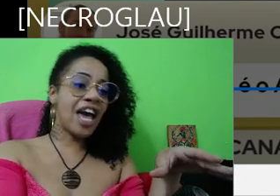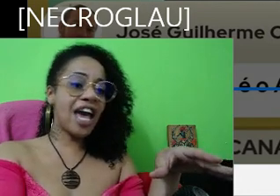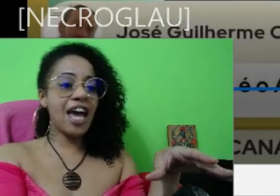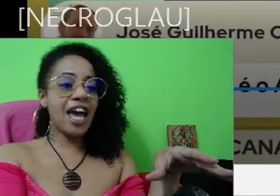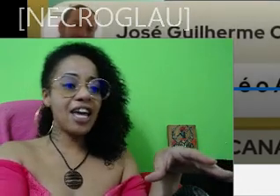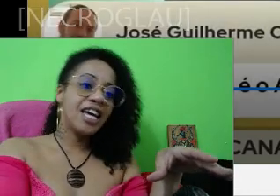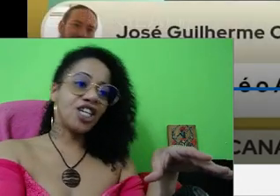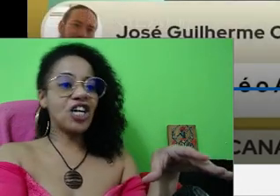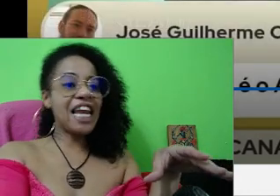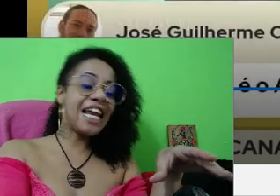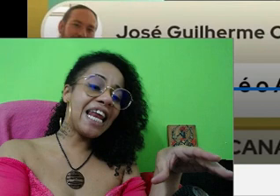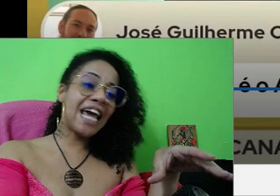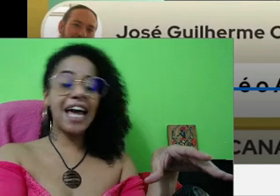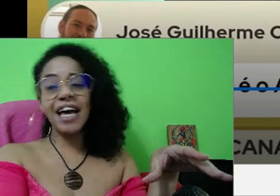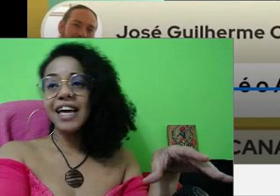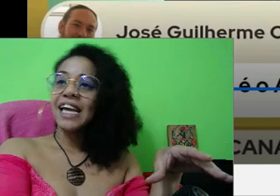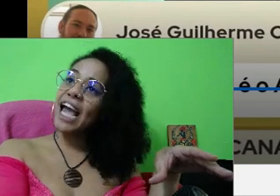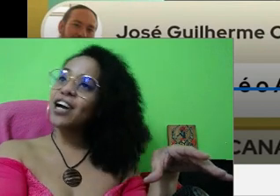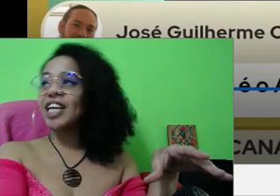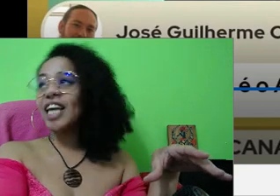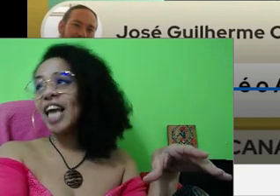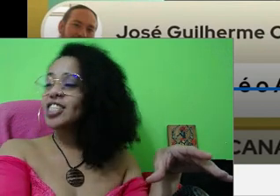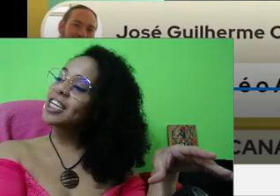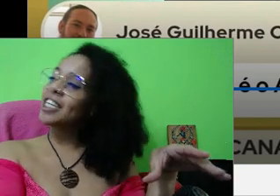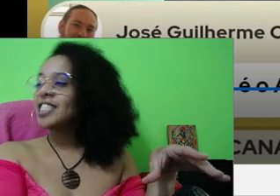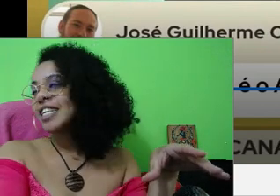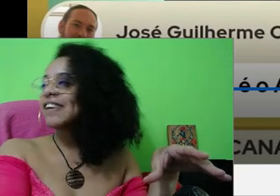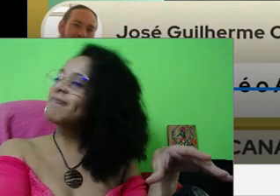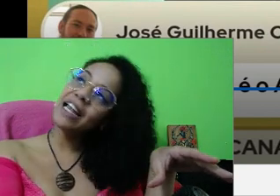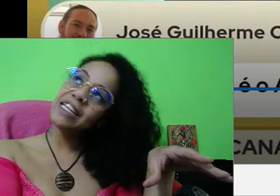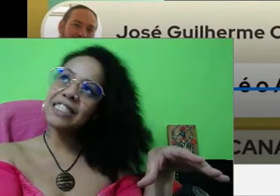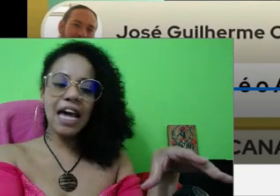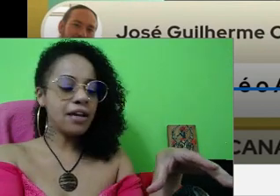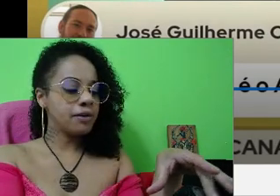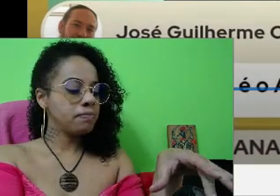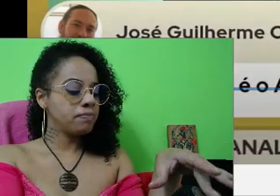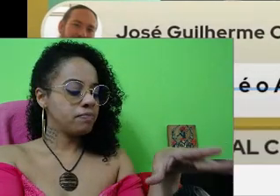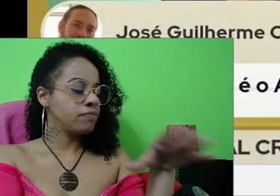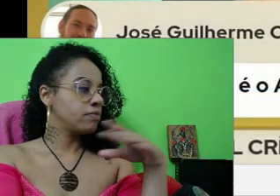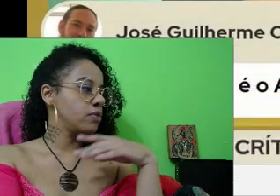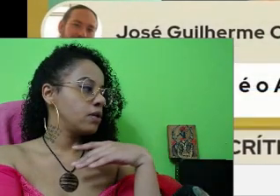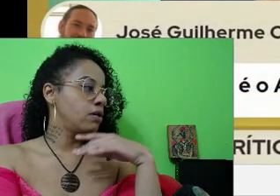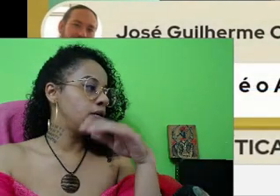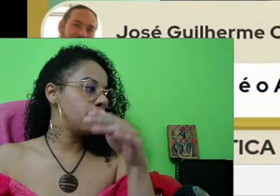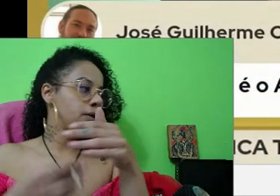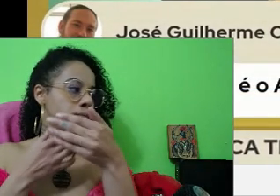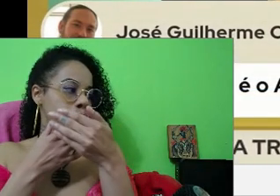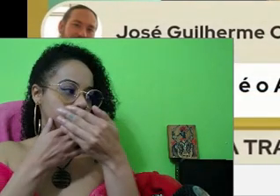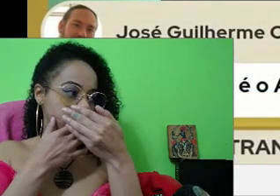quero ver Tindolelê que balançar